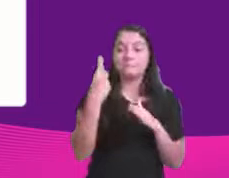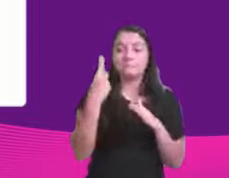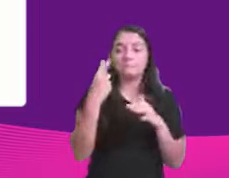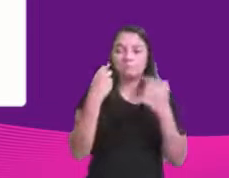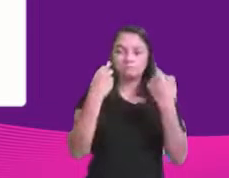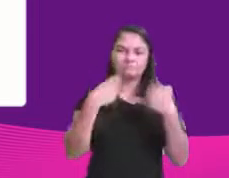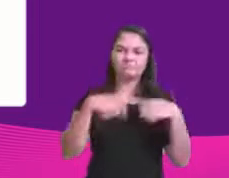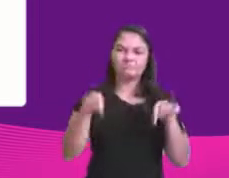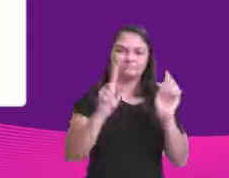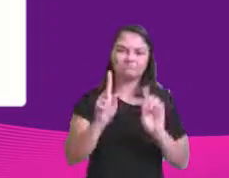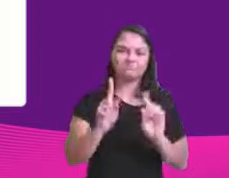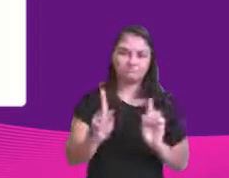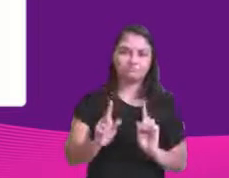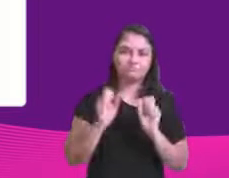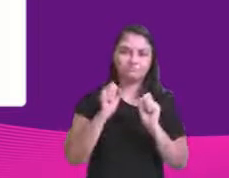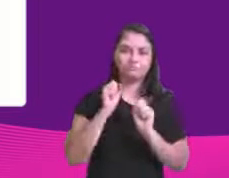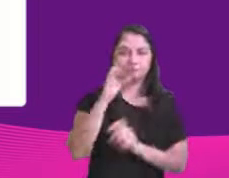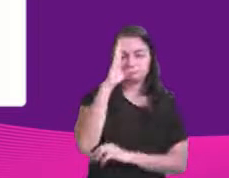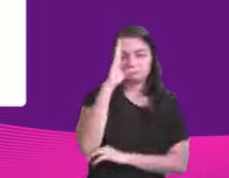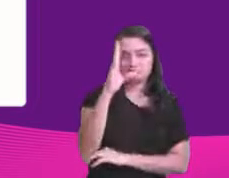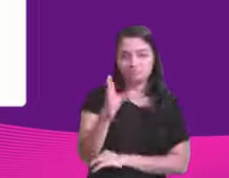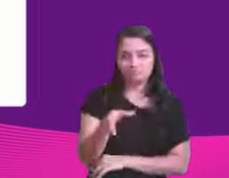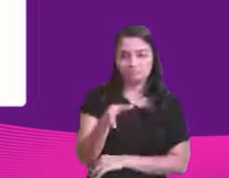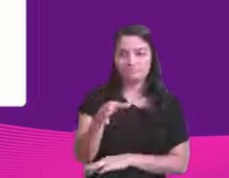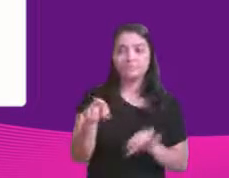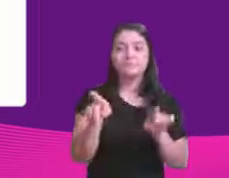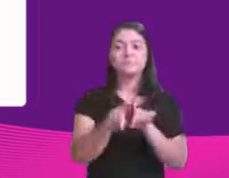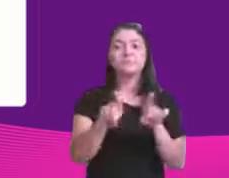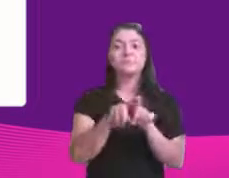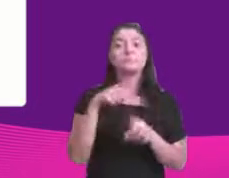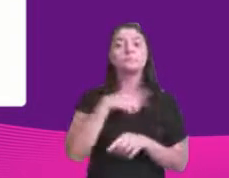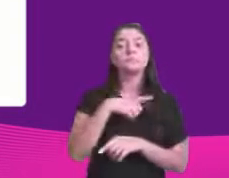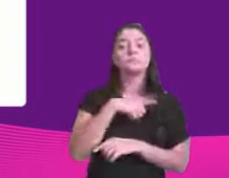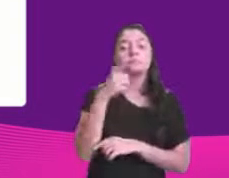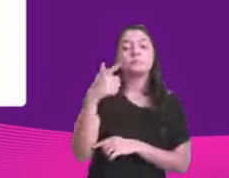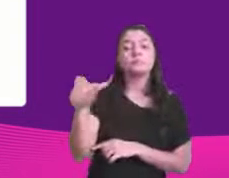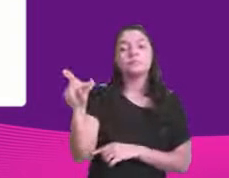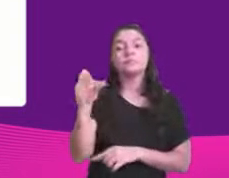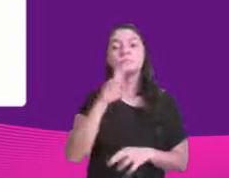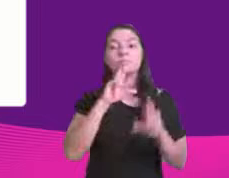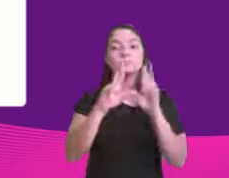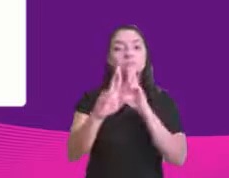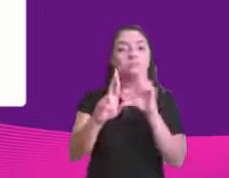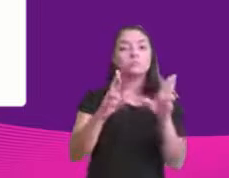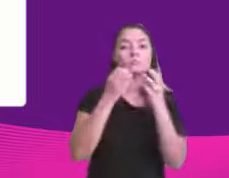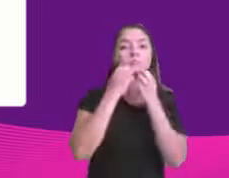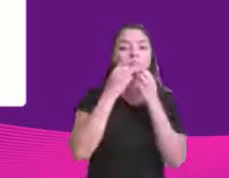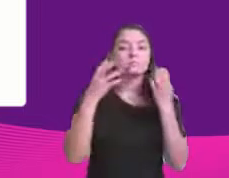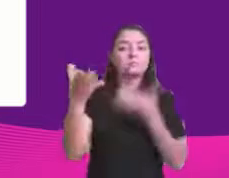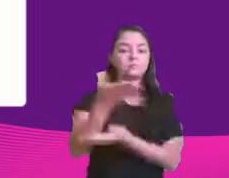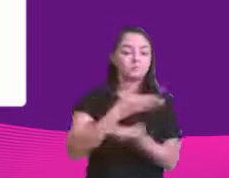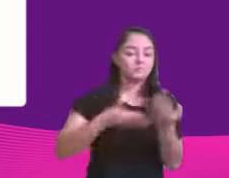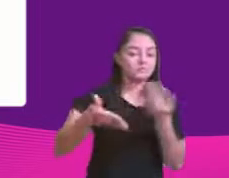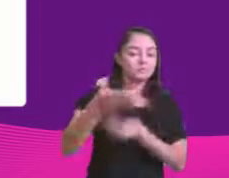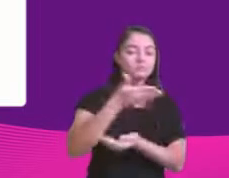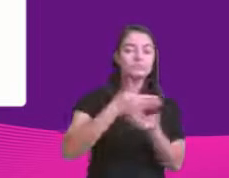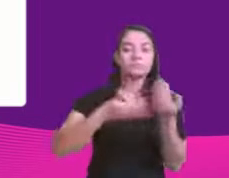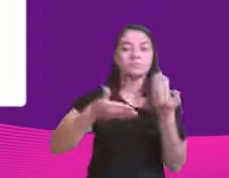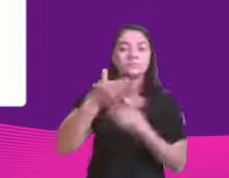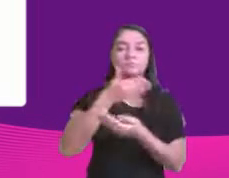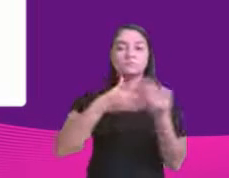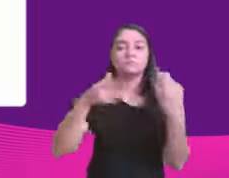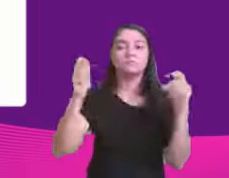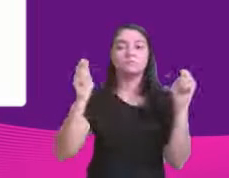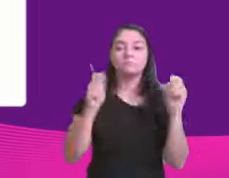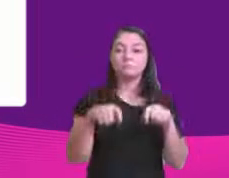caso, o paciente é levado a neoadjuvância, tendo uma boa resposta ou doença estável, ausência de progressão de doença, então essa paciente